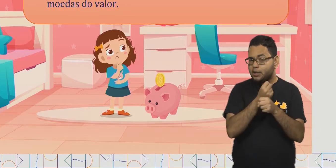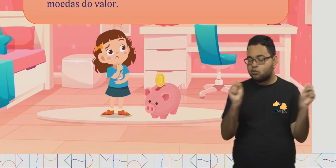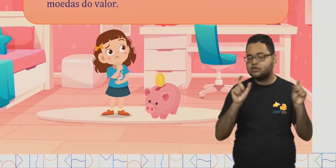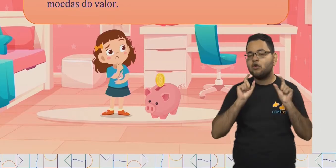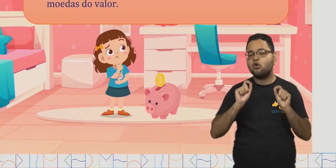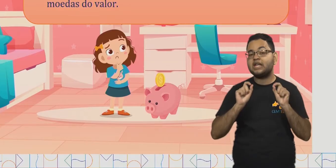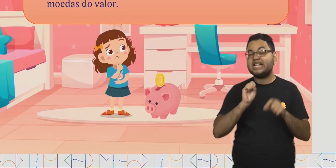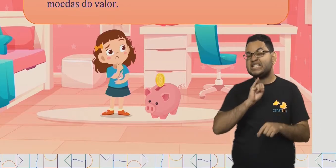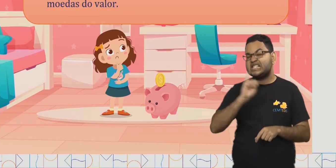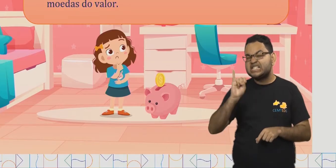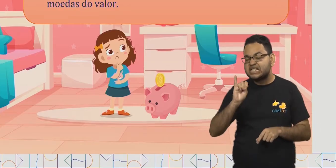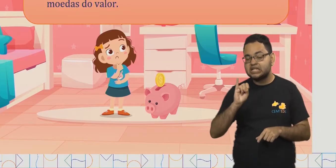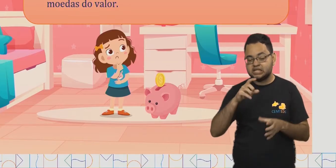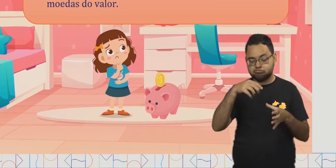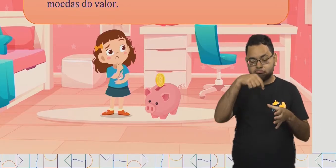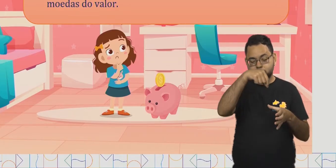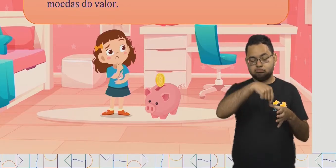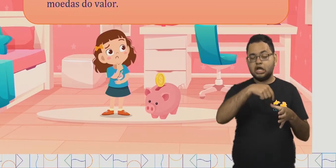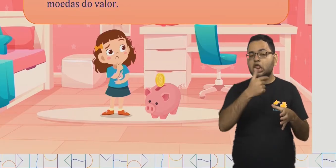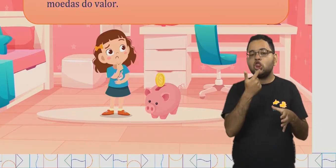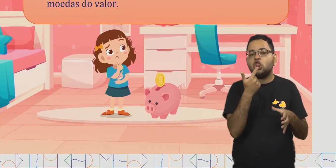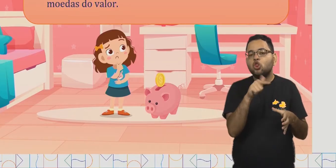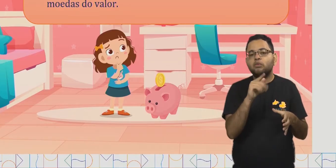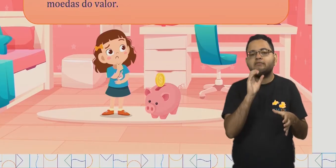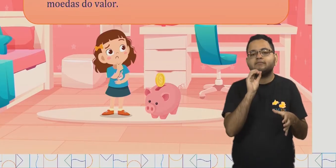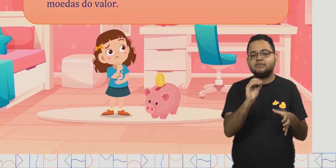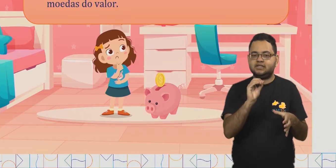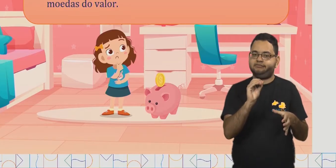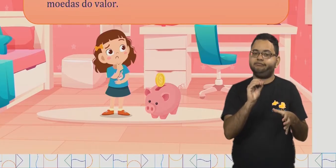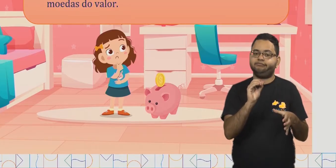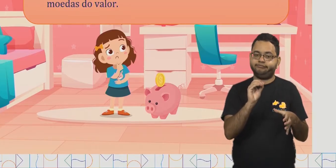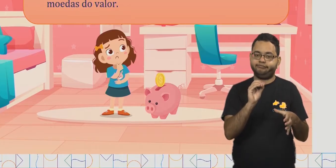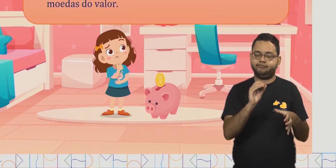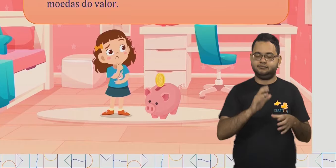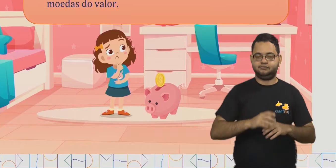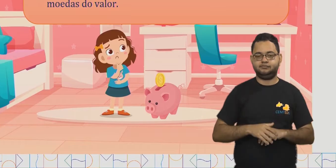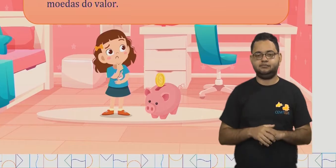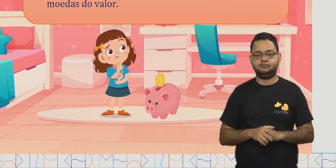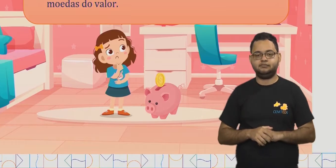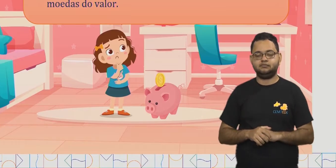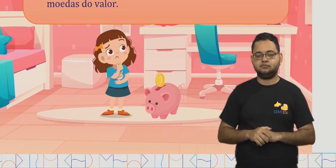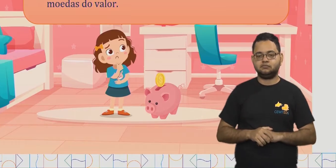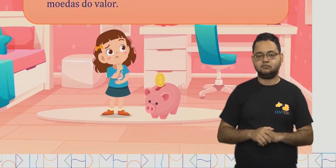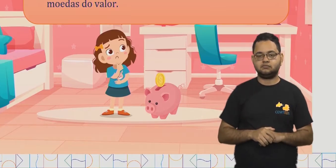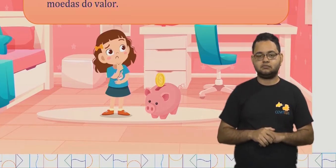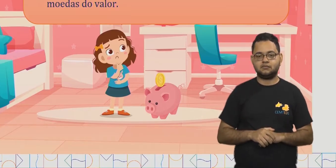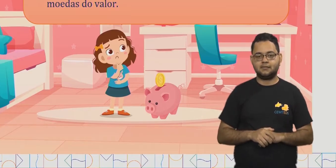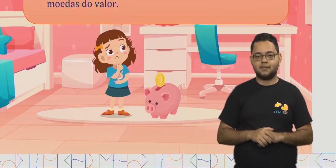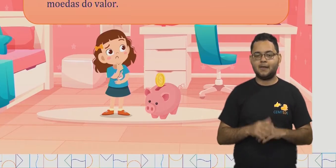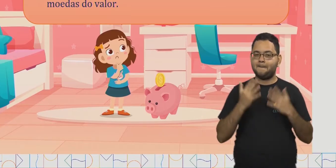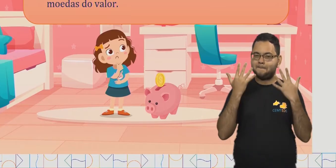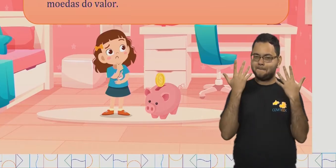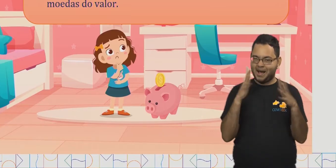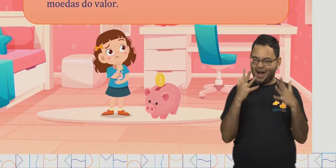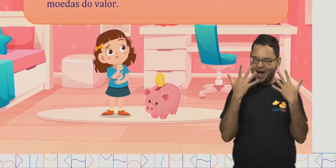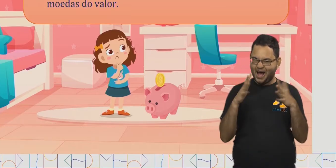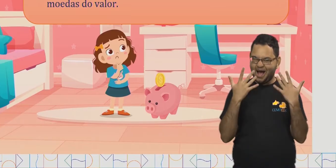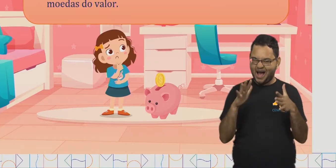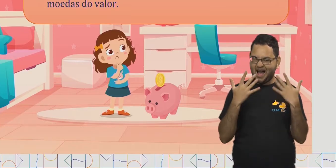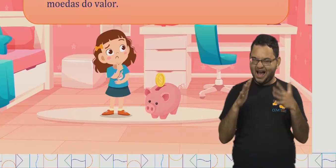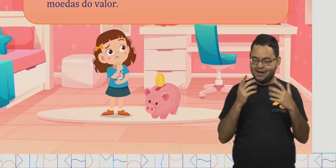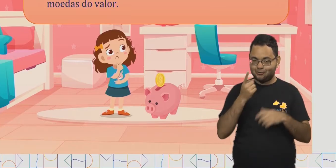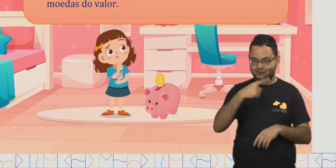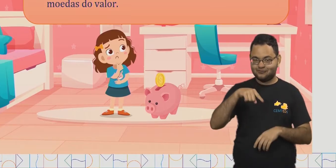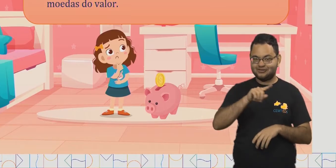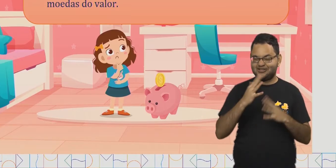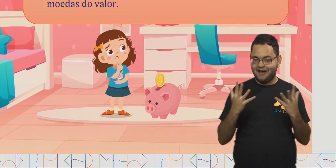impossível caso não houvessem moedas do valor e parabéns